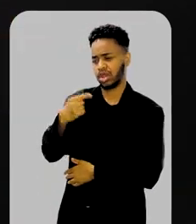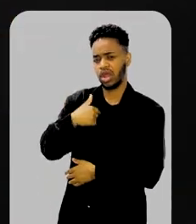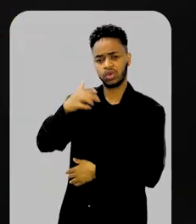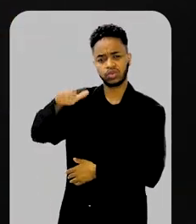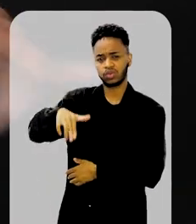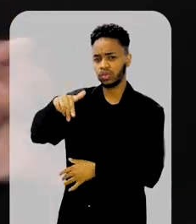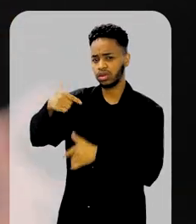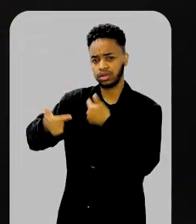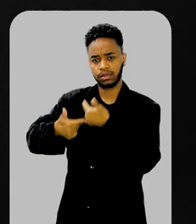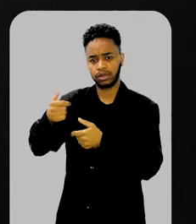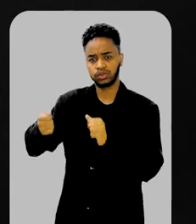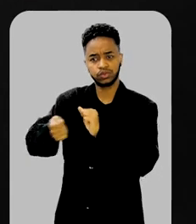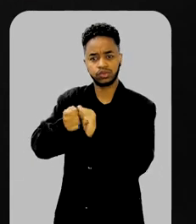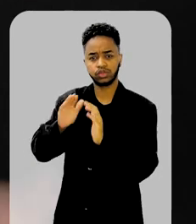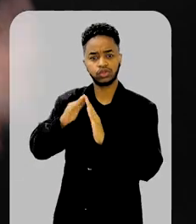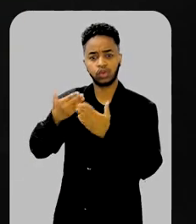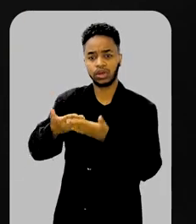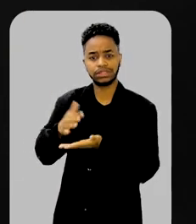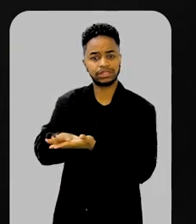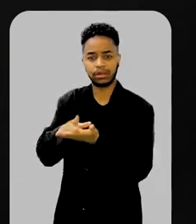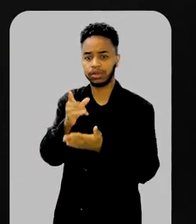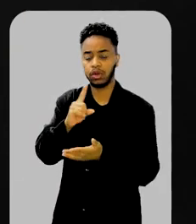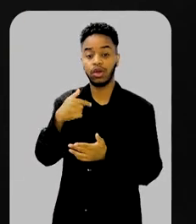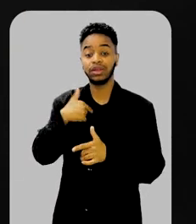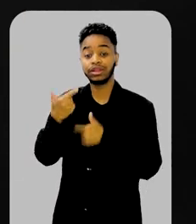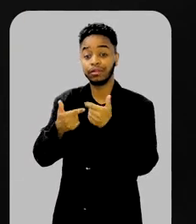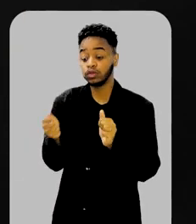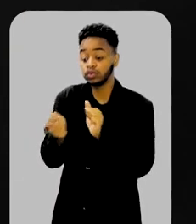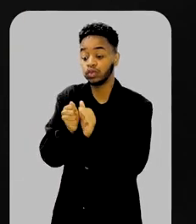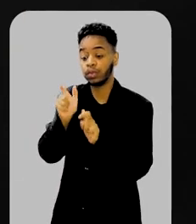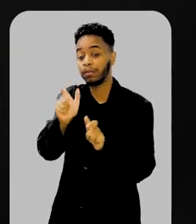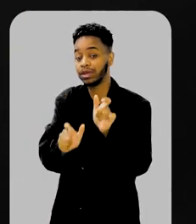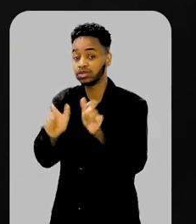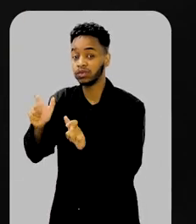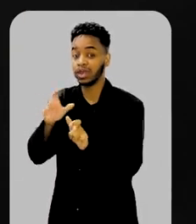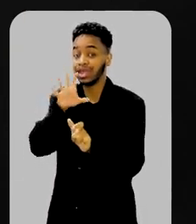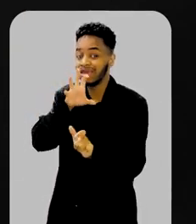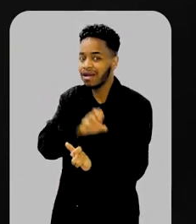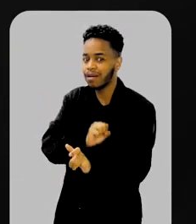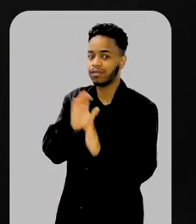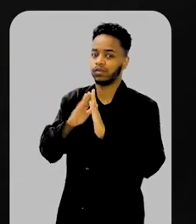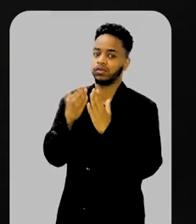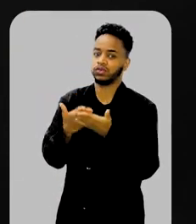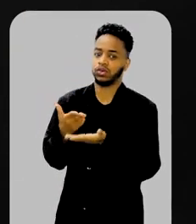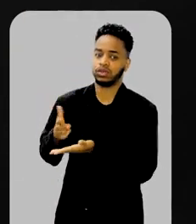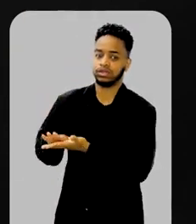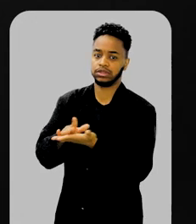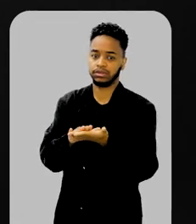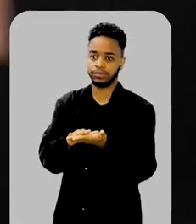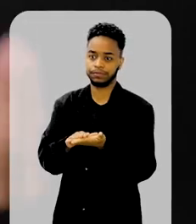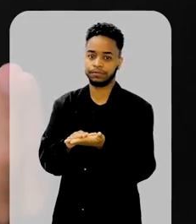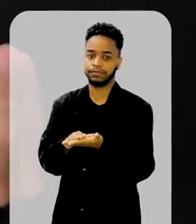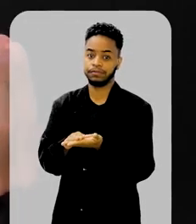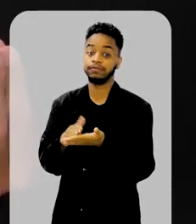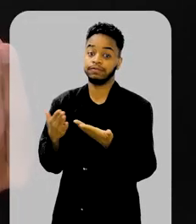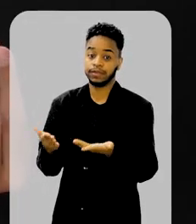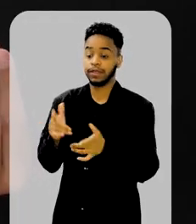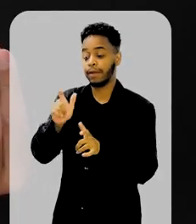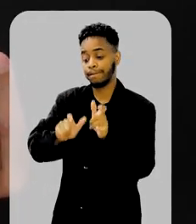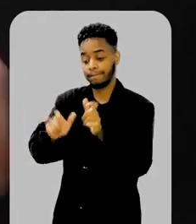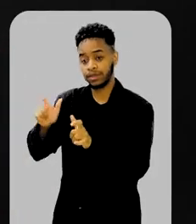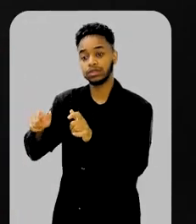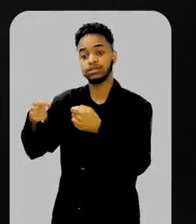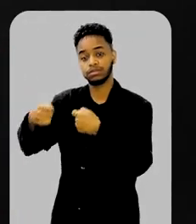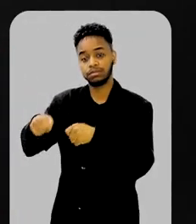com escola de samba um dia da minha vida Eu trabalho com pessoas que amam escola de samba eu trouxe a pessoa para esse Primeiro